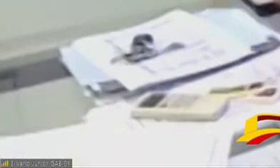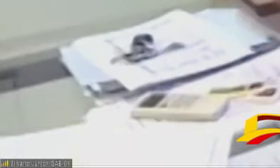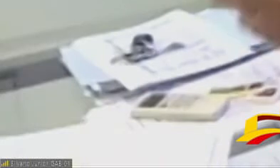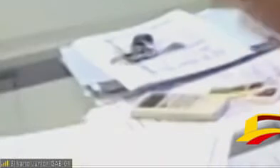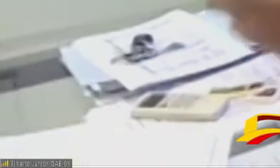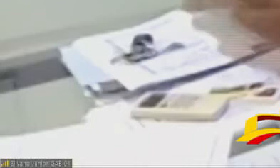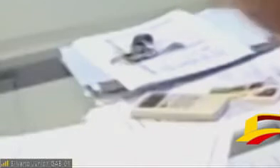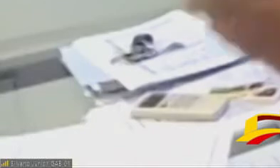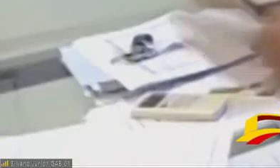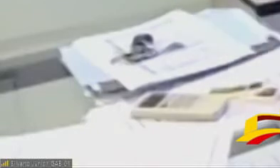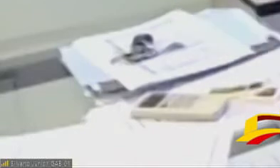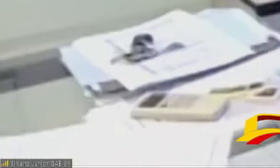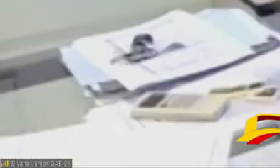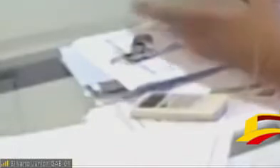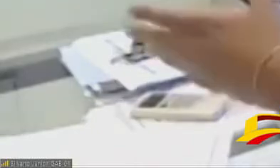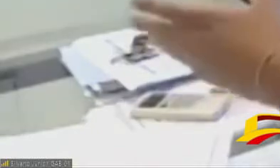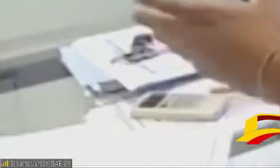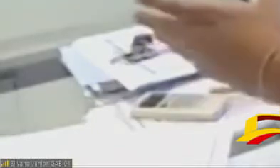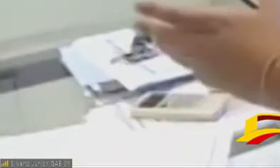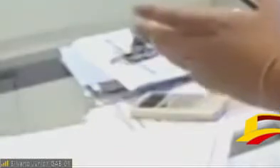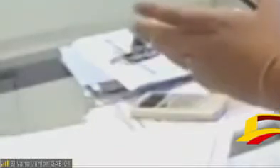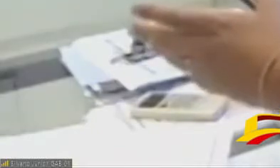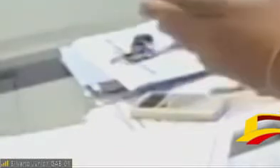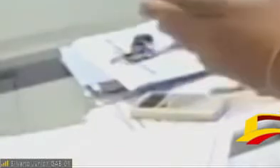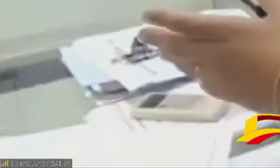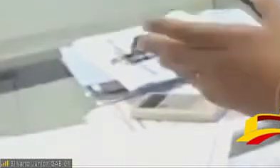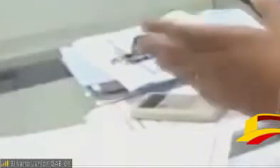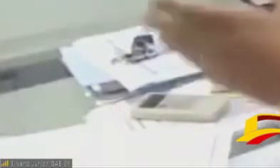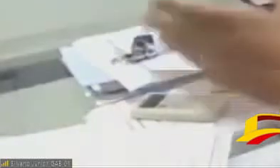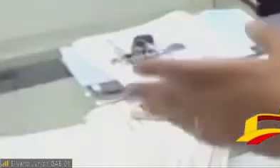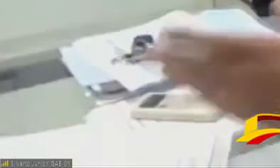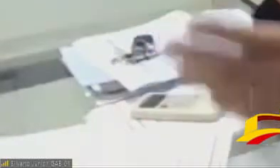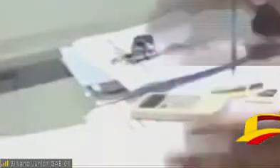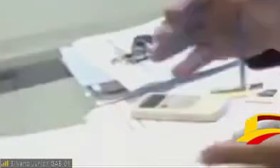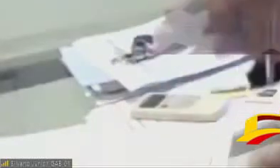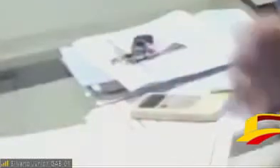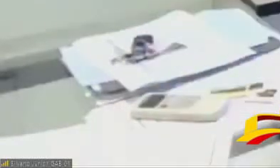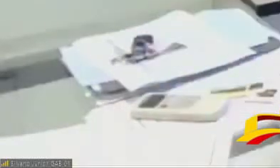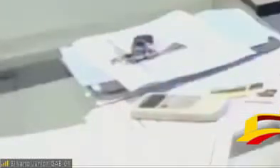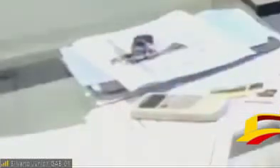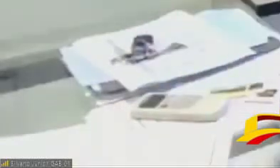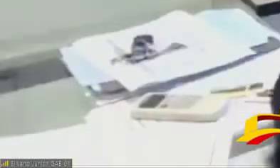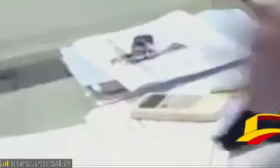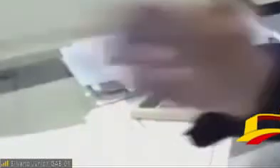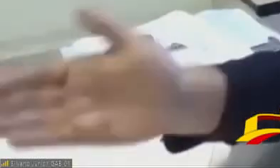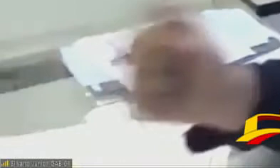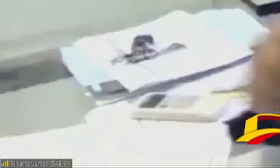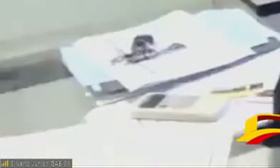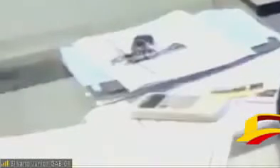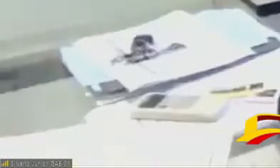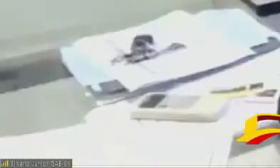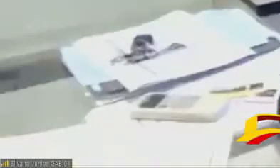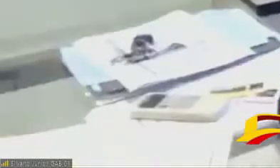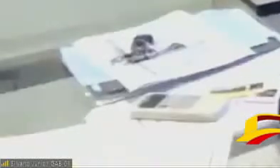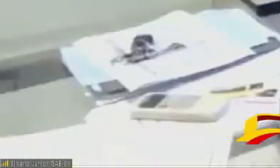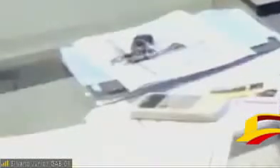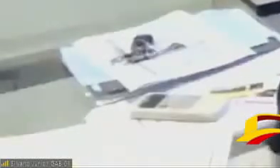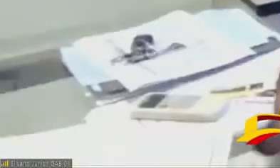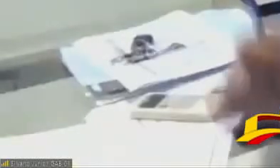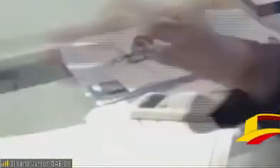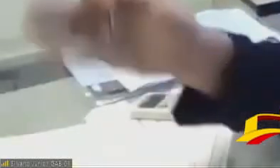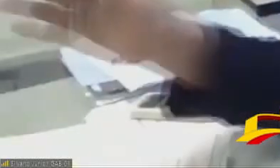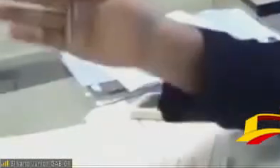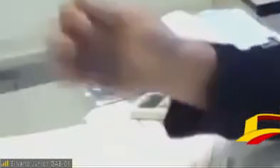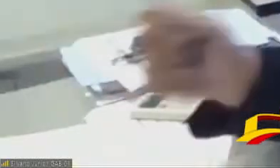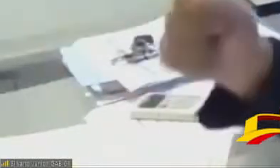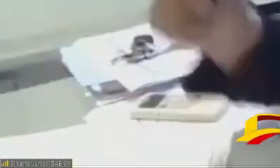atendendo em todo lugar que a gente tem que ir levar o pessoal, entendeu? Eu sei que os casos estão tão demais, os casos de Covid. Mas